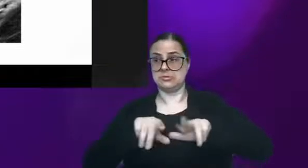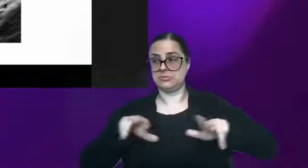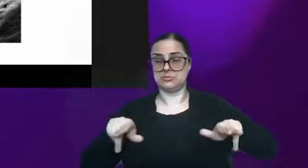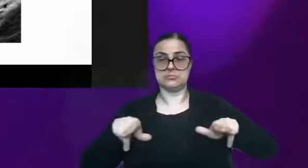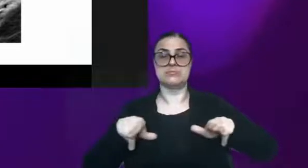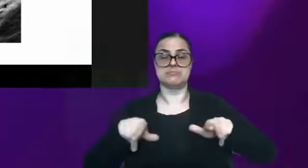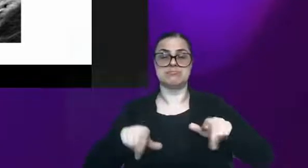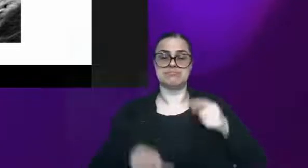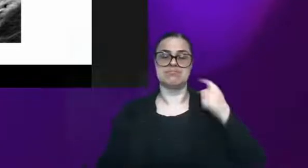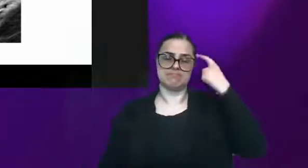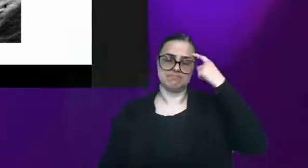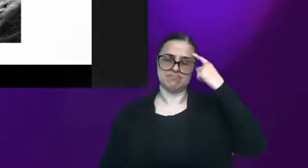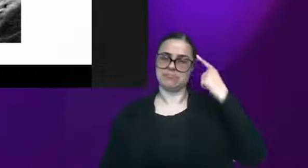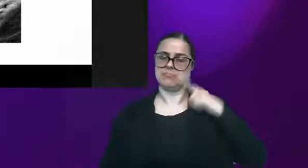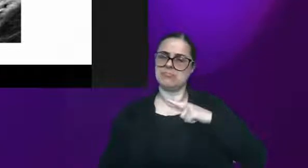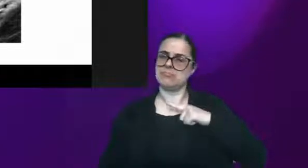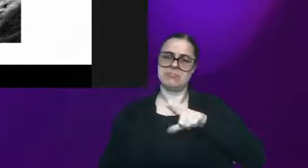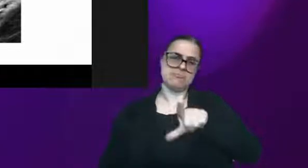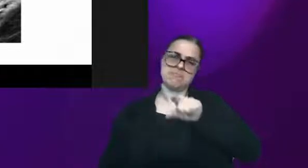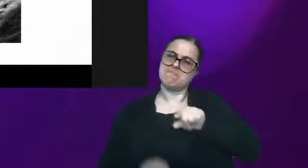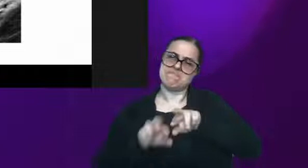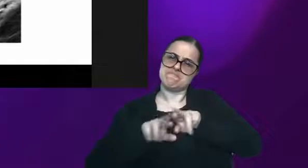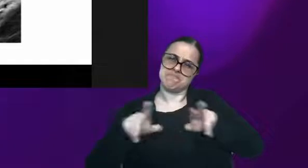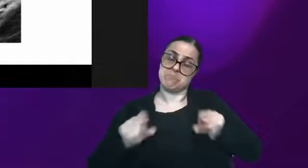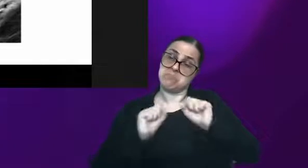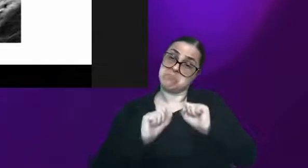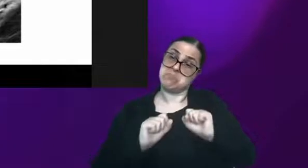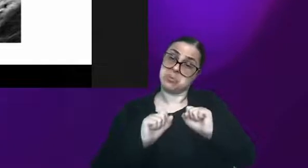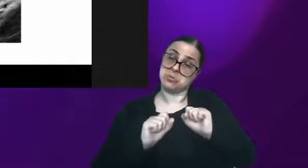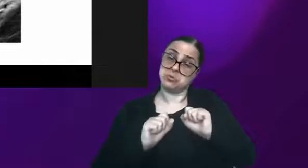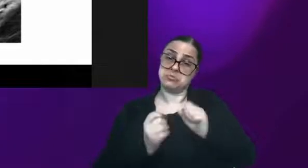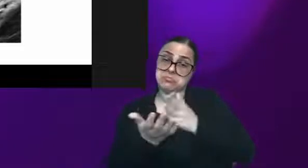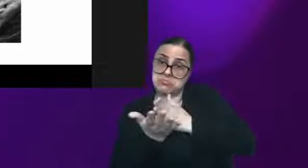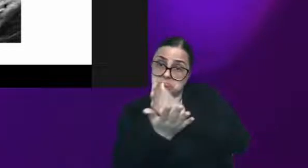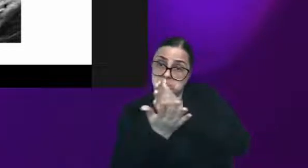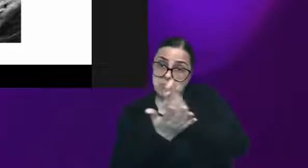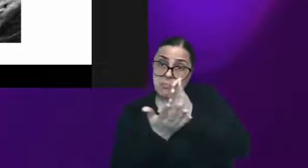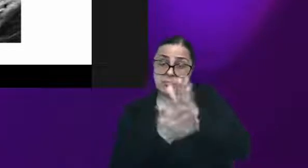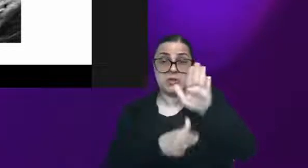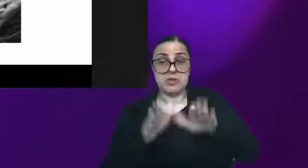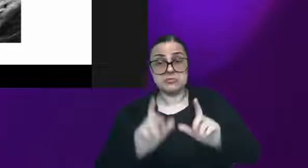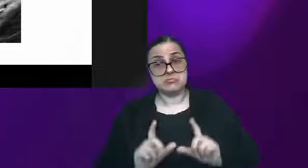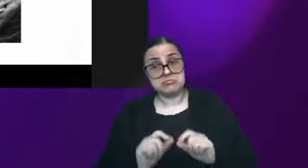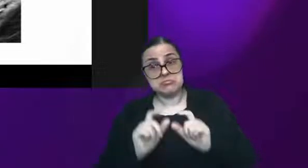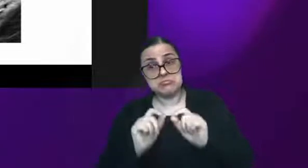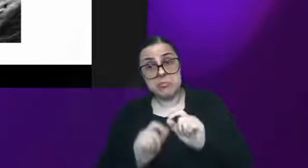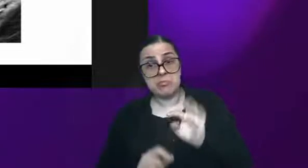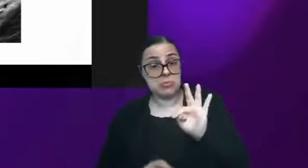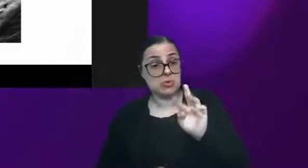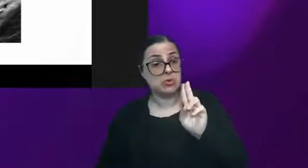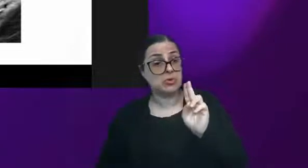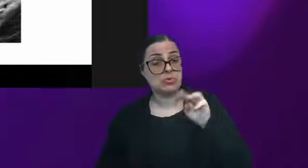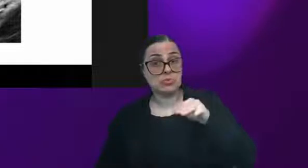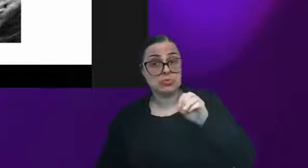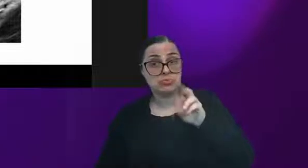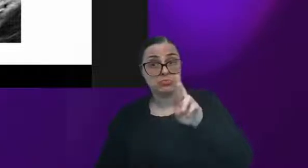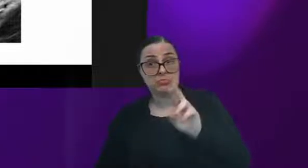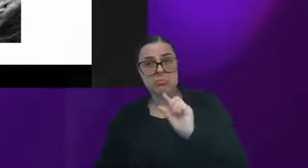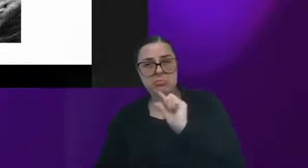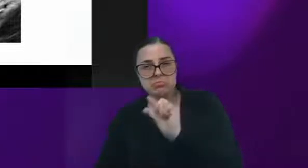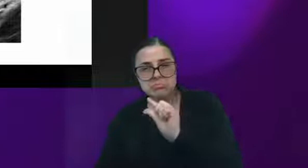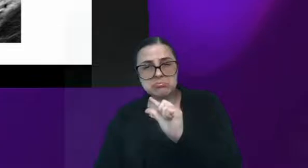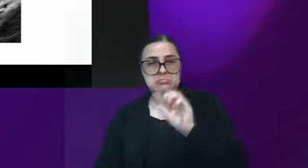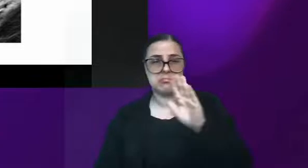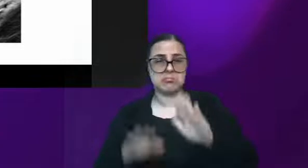podemos ter várias opções. Podemos ter um doente com um pequeno tumor e com uma pequena metástase, é um doente que é obviamente fácil